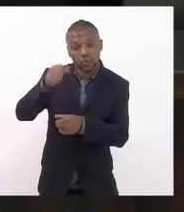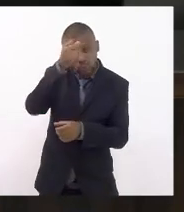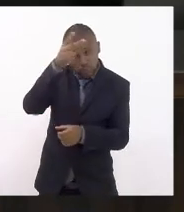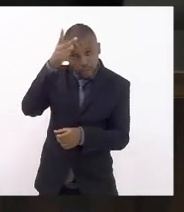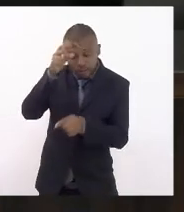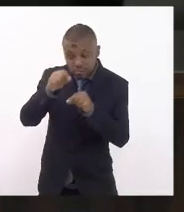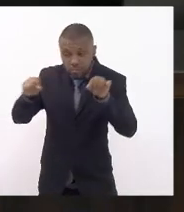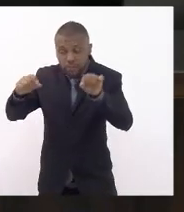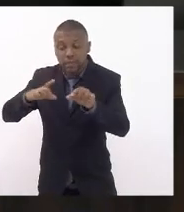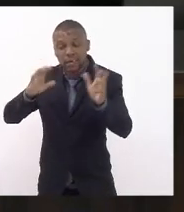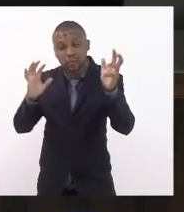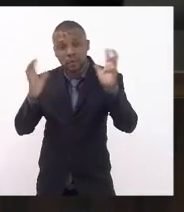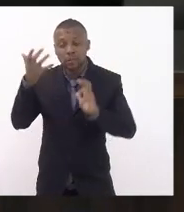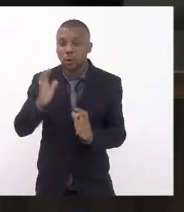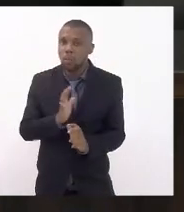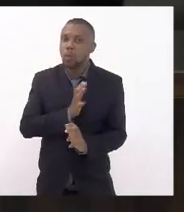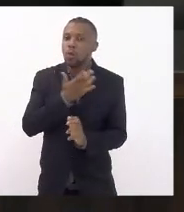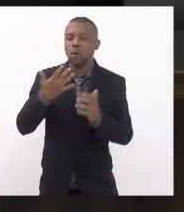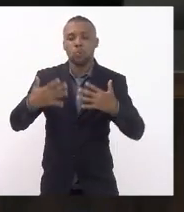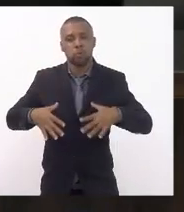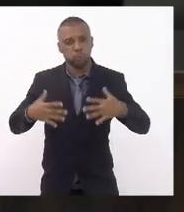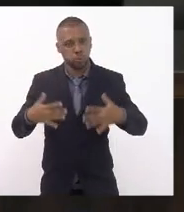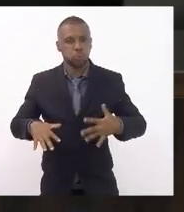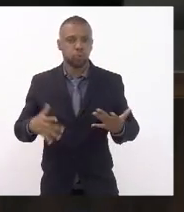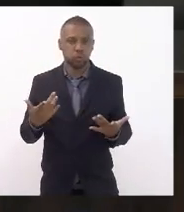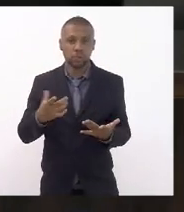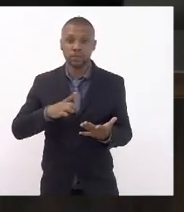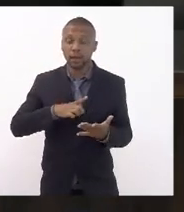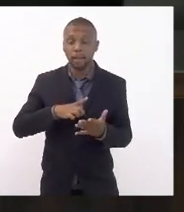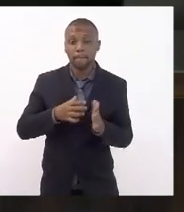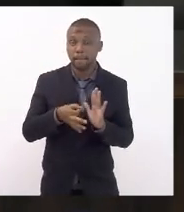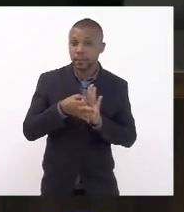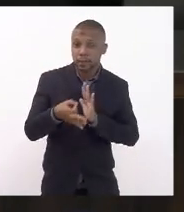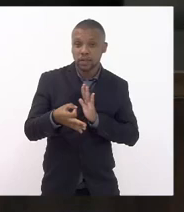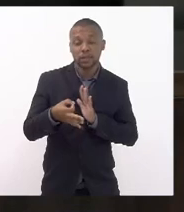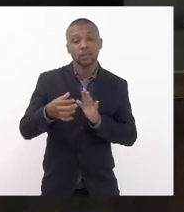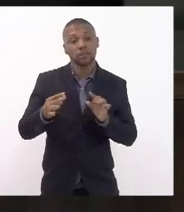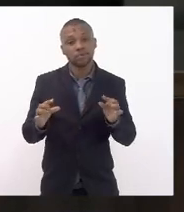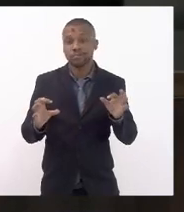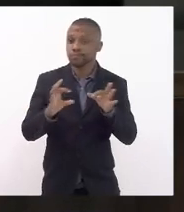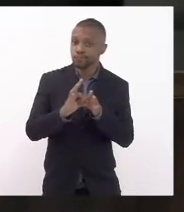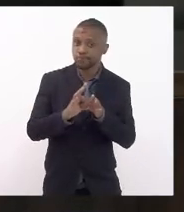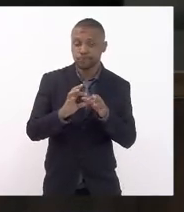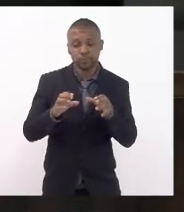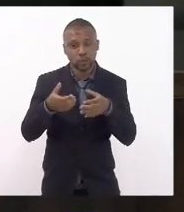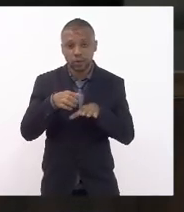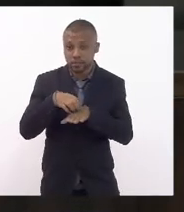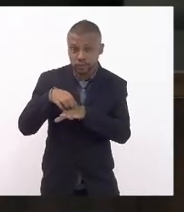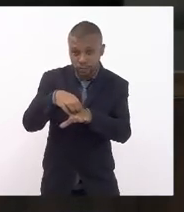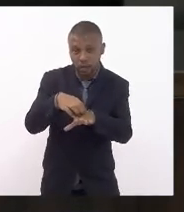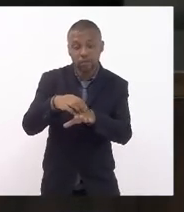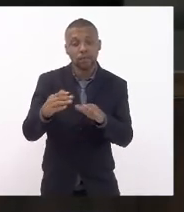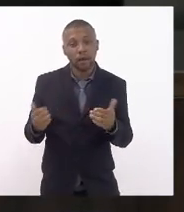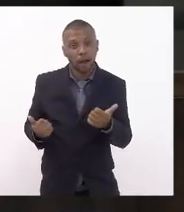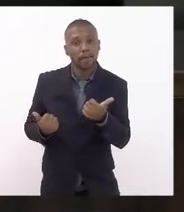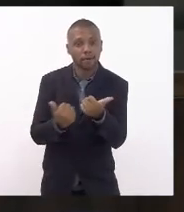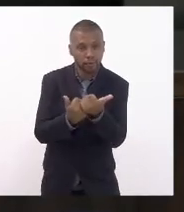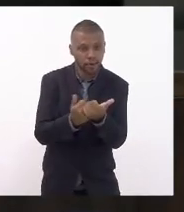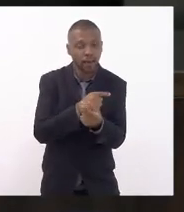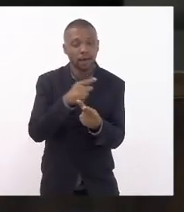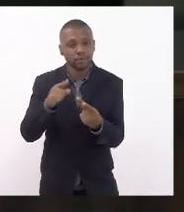pública. Pareceres da Comissão de Constituição e Justiça pela condicionalidade com emenda. De transporte favorável, de assuntos municipais e desenvolvimento regional, favorável